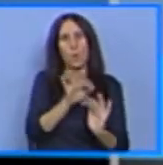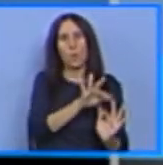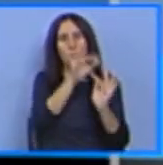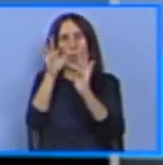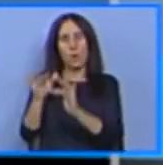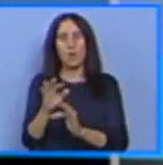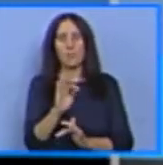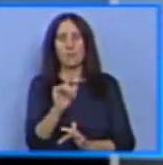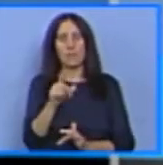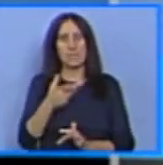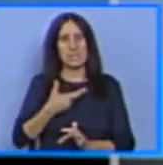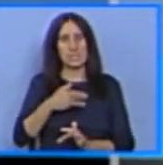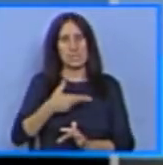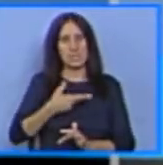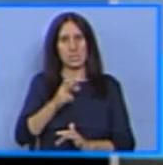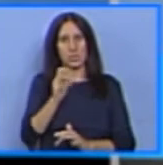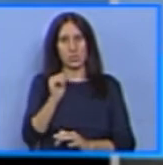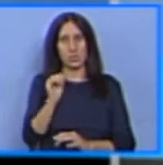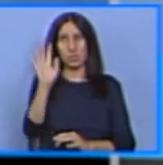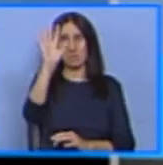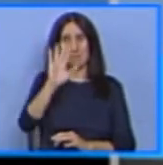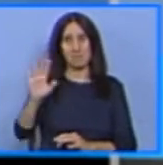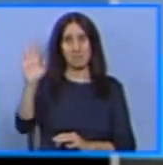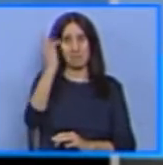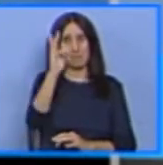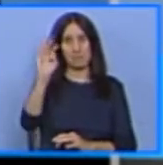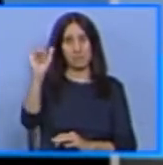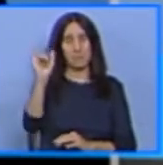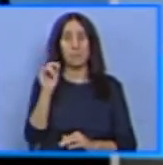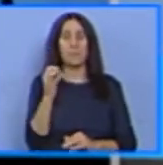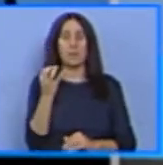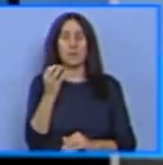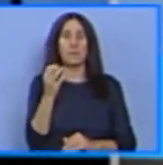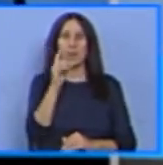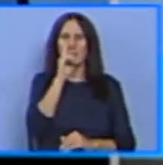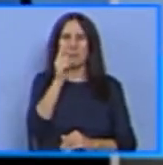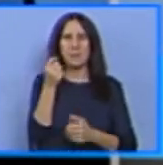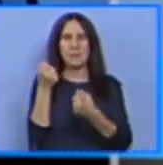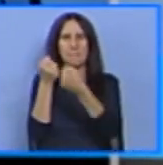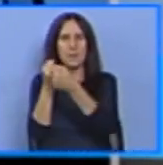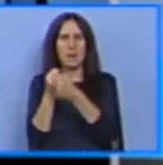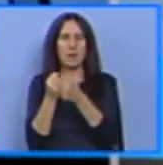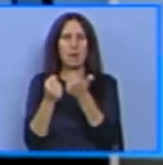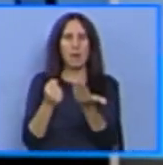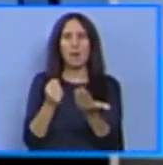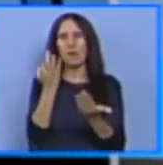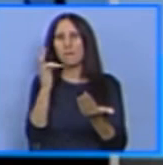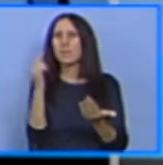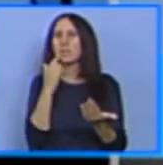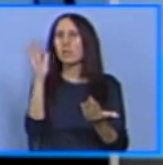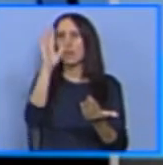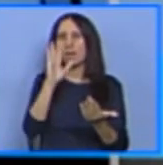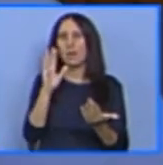Flandres, portanto, para a frente ocidental, onde se confrontava a Alemanha de um lado, a França, a Grã-Bretanha e